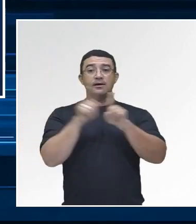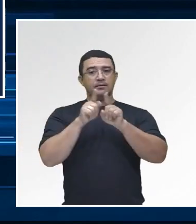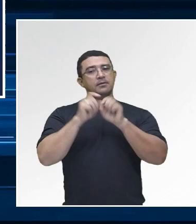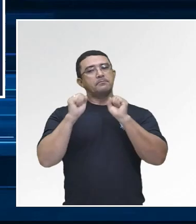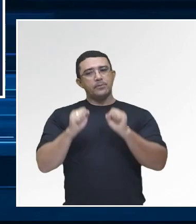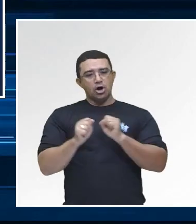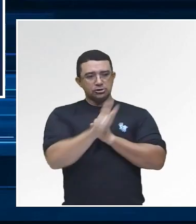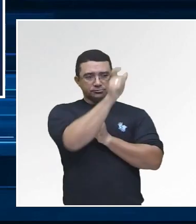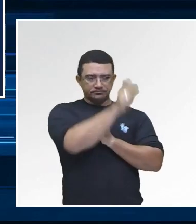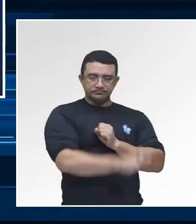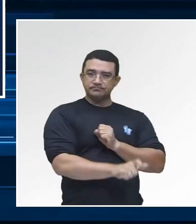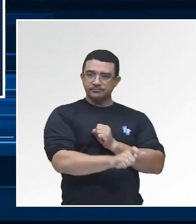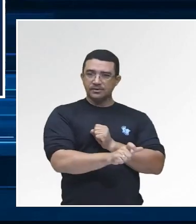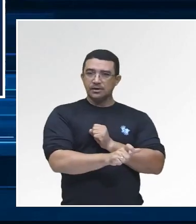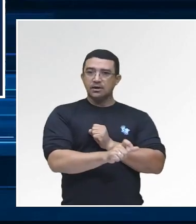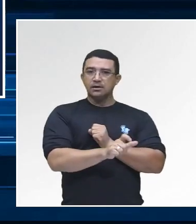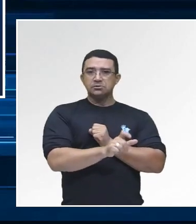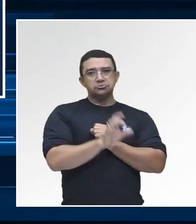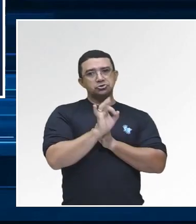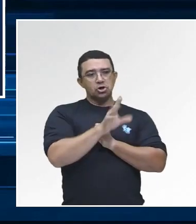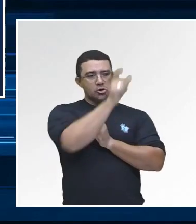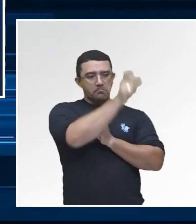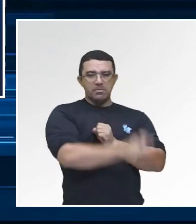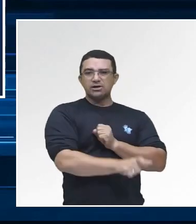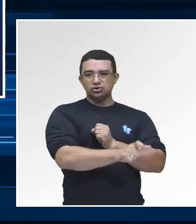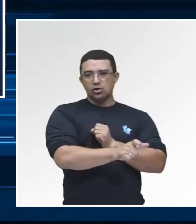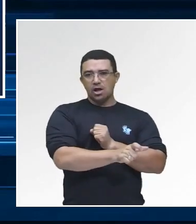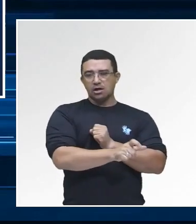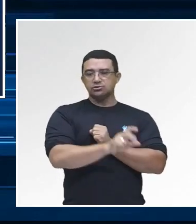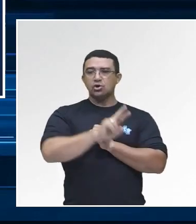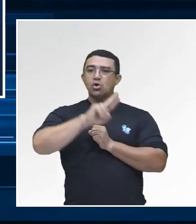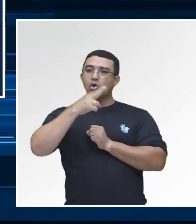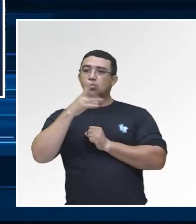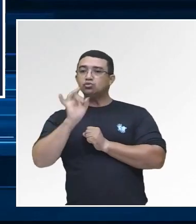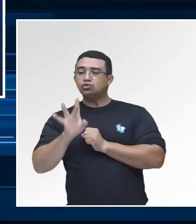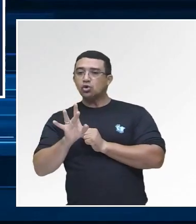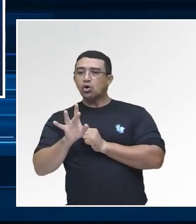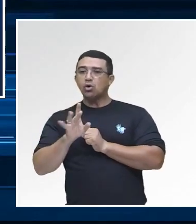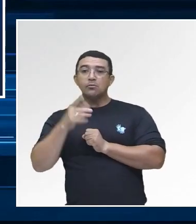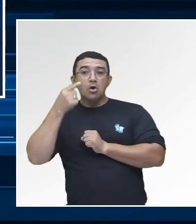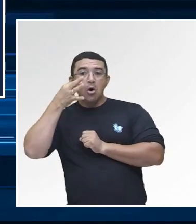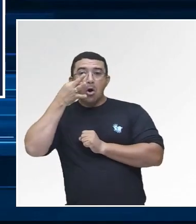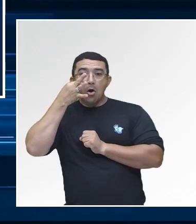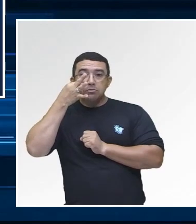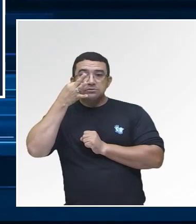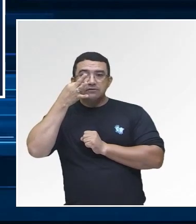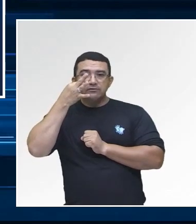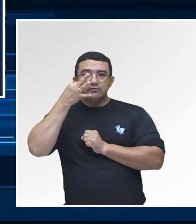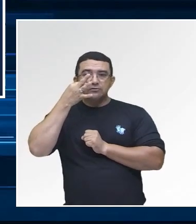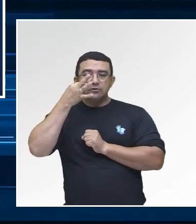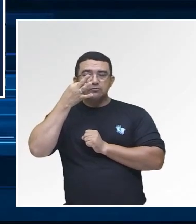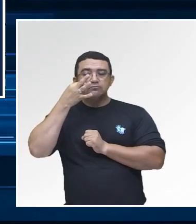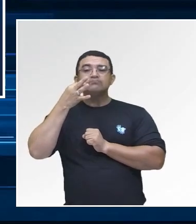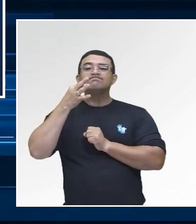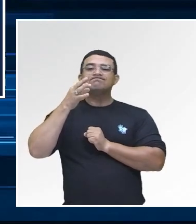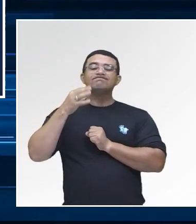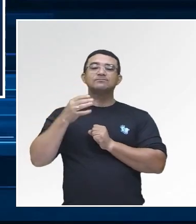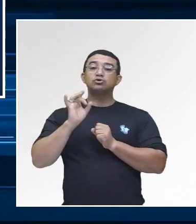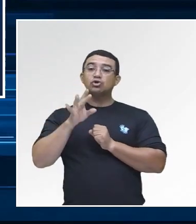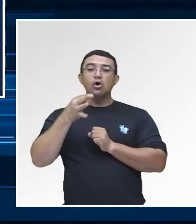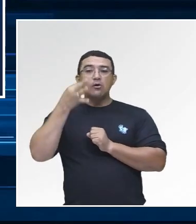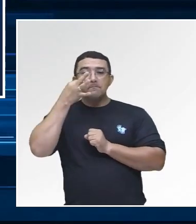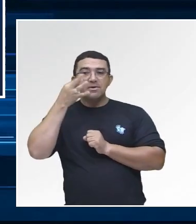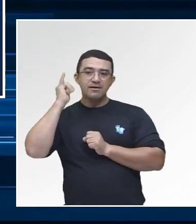ou somente o narrador observador. Então veja, o personagem. Quando é que